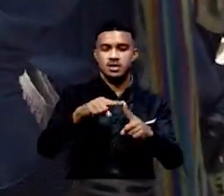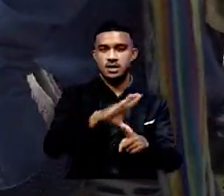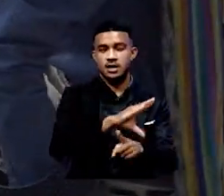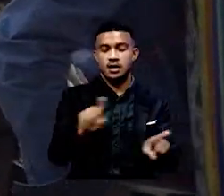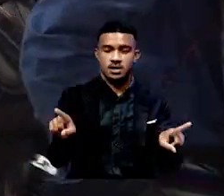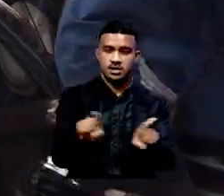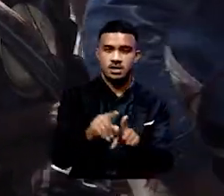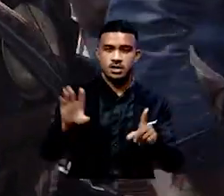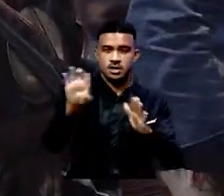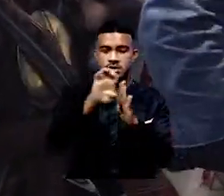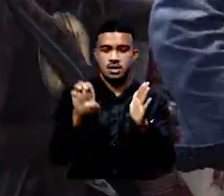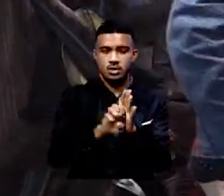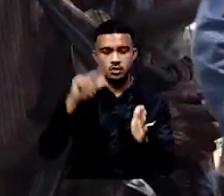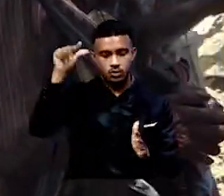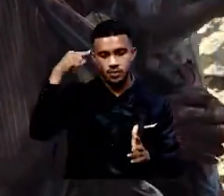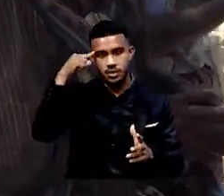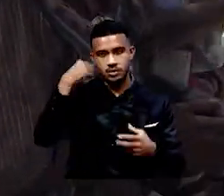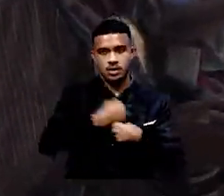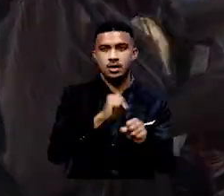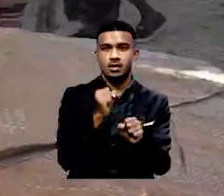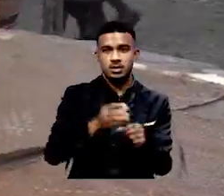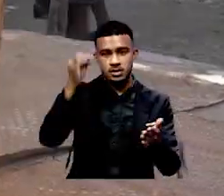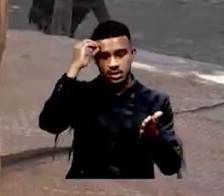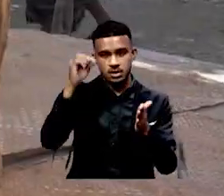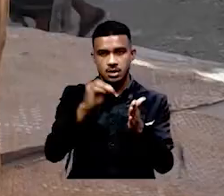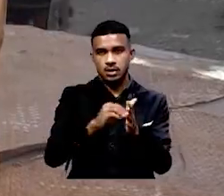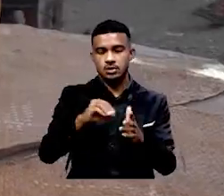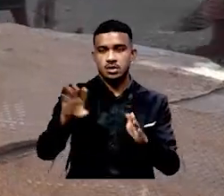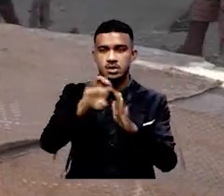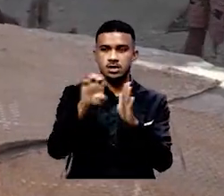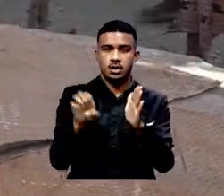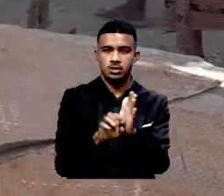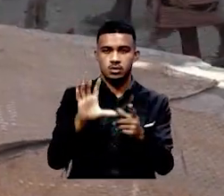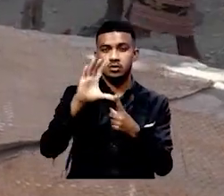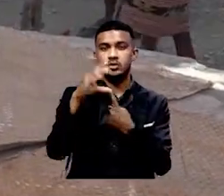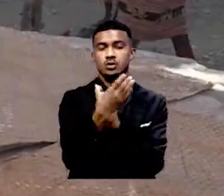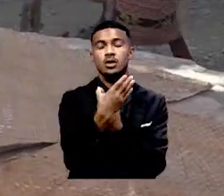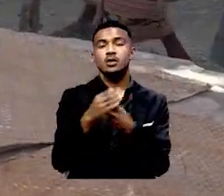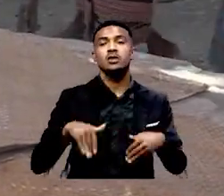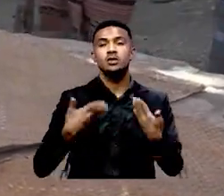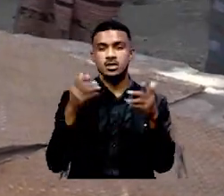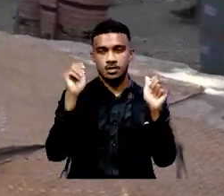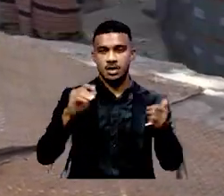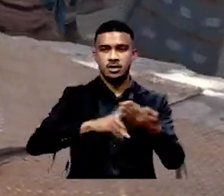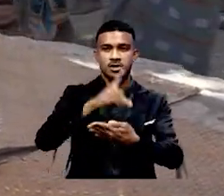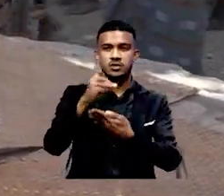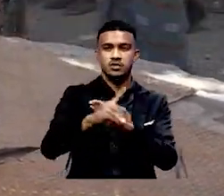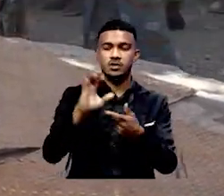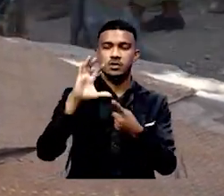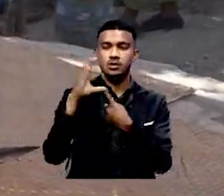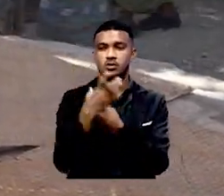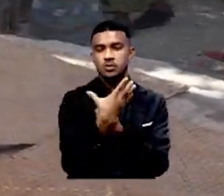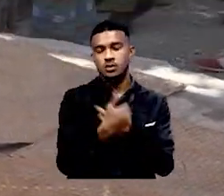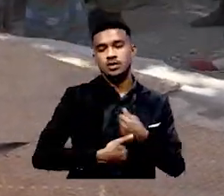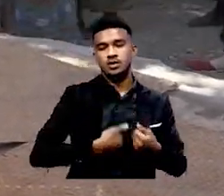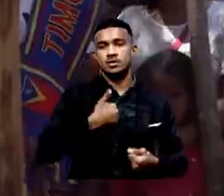governo, cria uma secretária de Estado, arte e cultura, o exemplo que também desenvolve cultura na raça. E cultura na